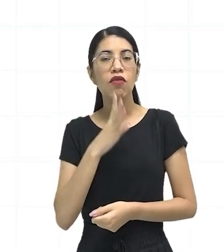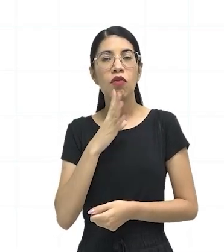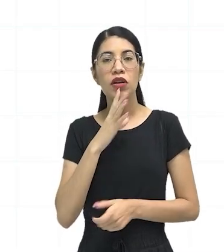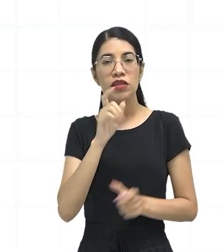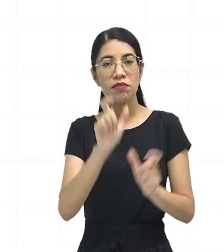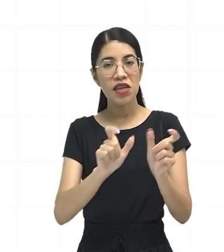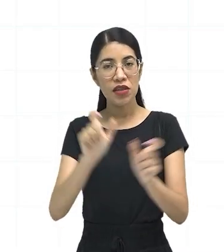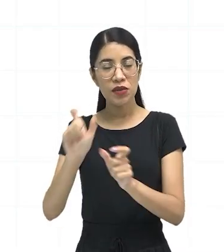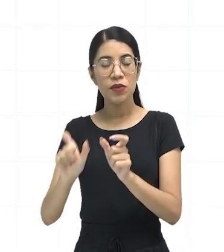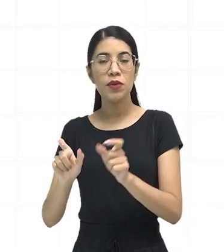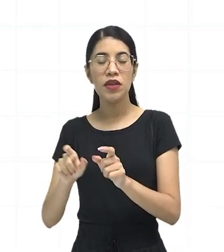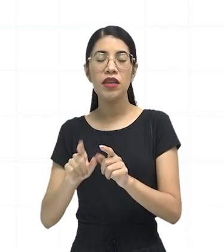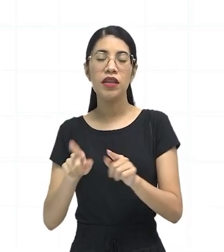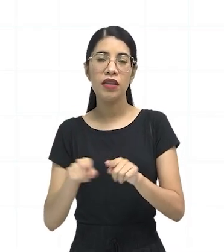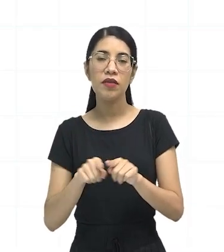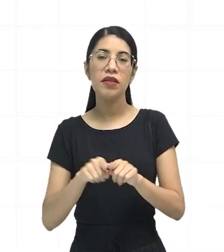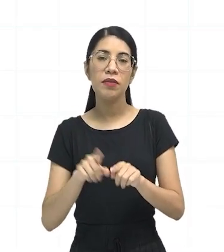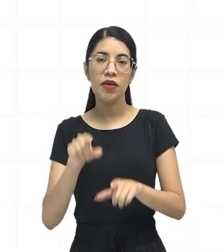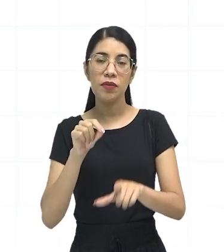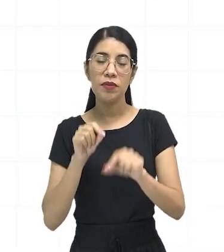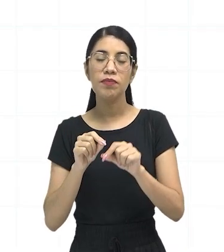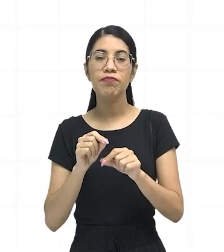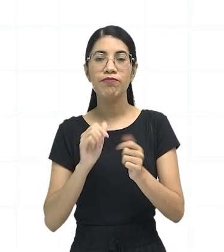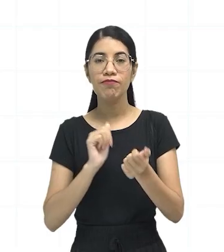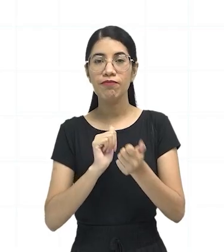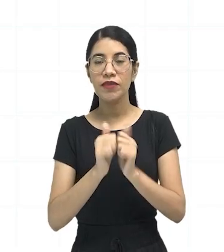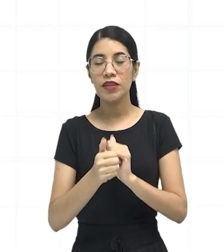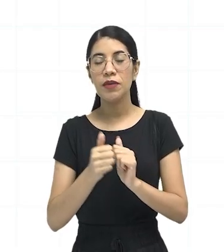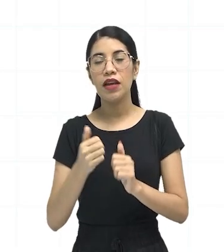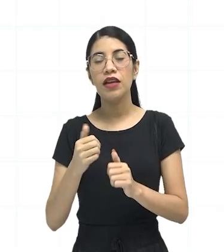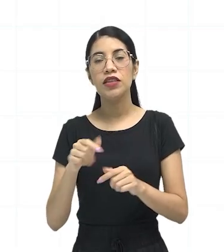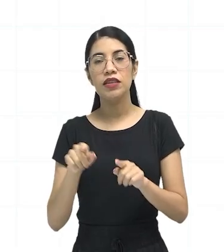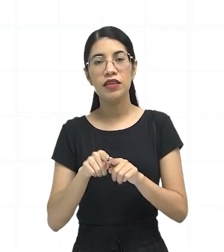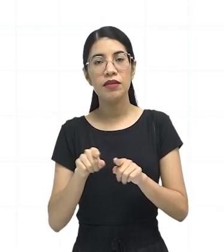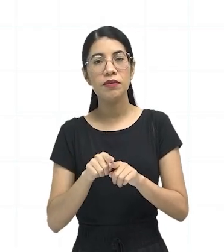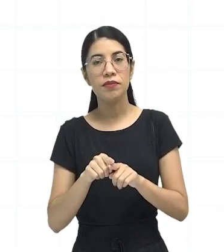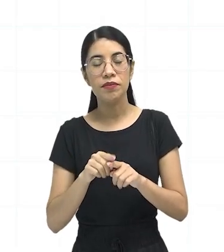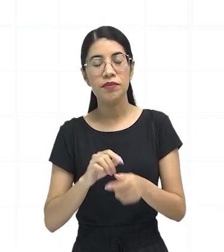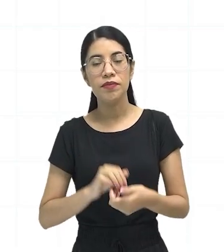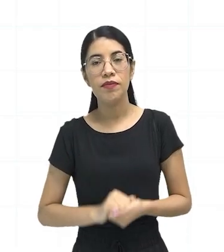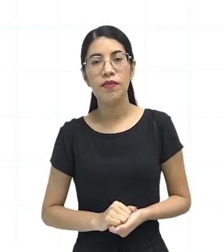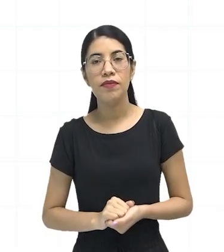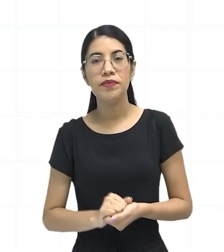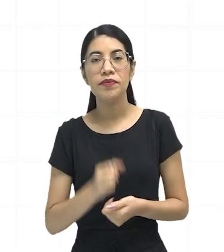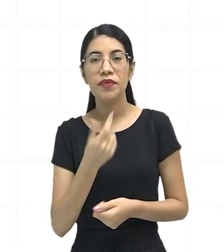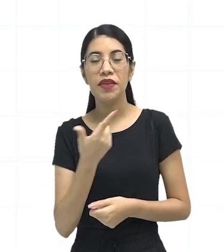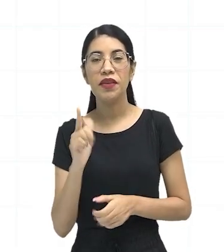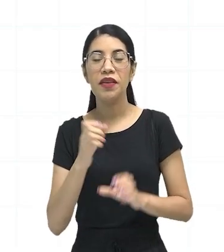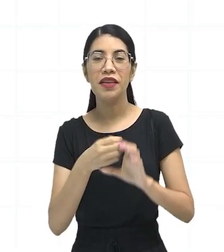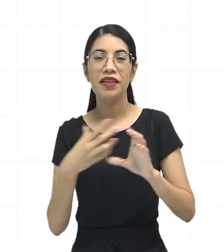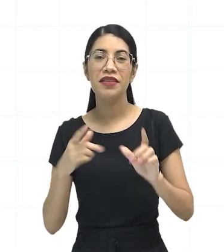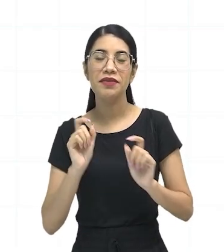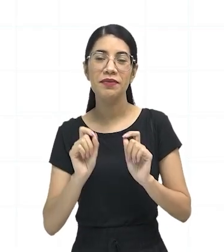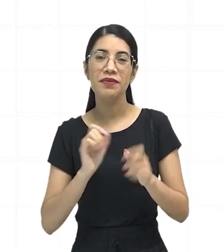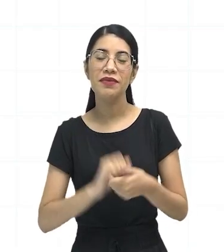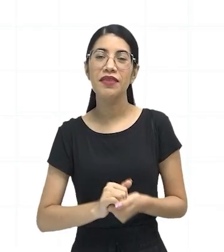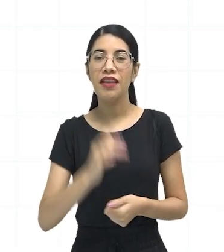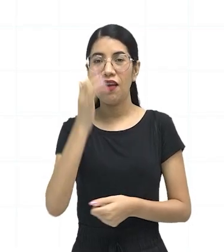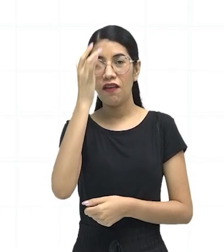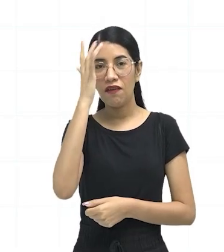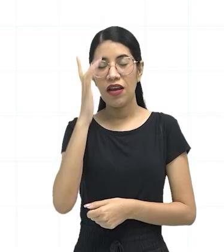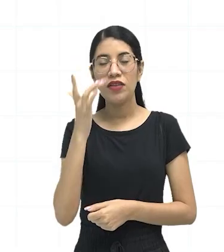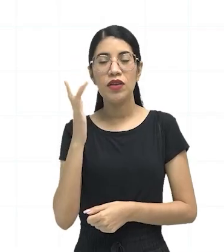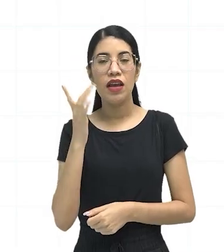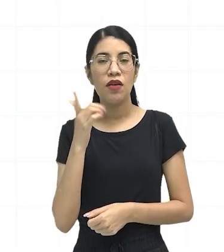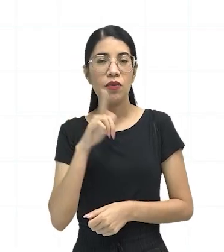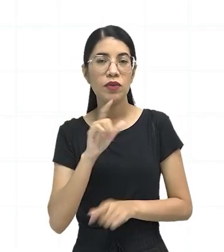pessoas, então o esporte como opção de lazer também traz isso para a vida dos seus praticantes. Outra característica é a facilidade de acesso